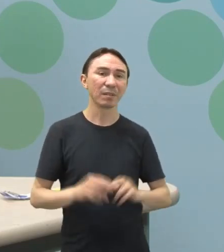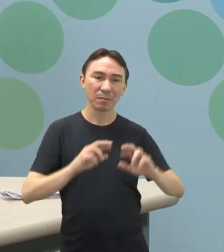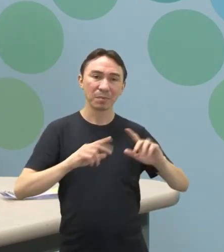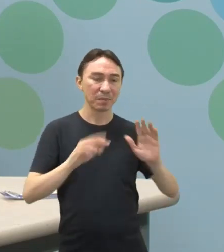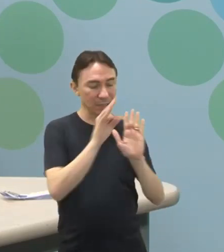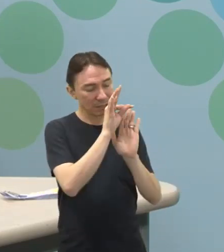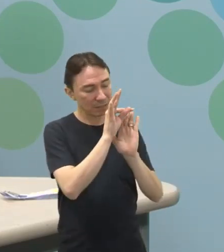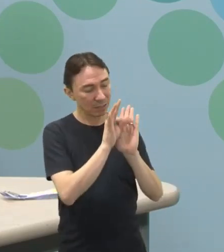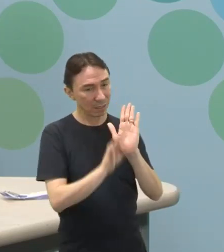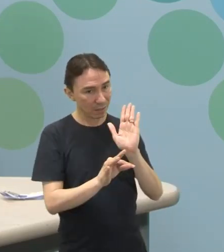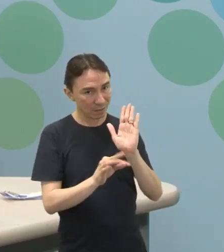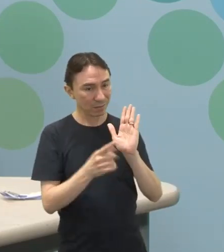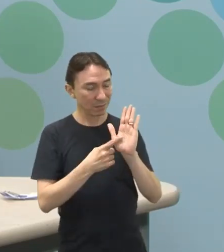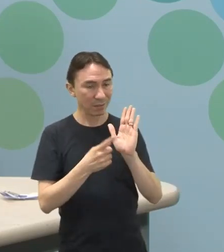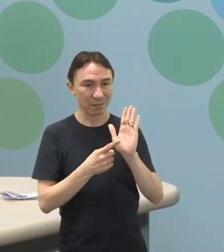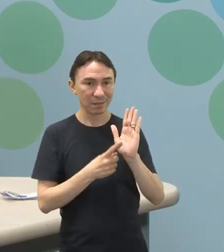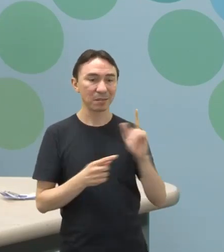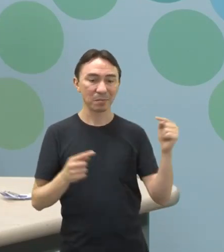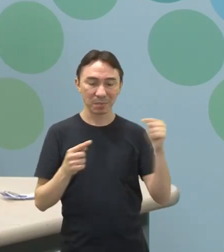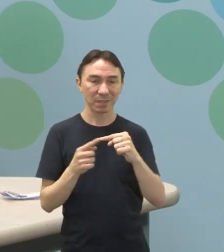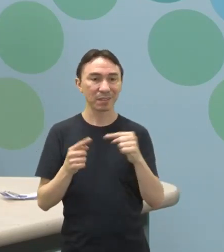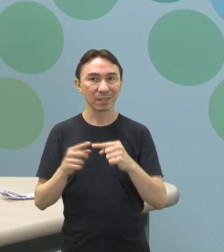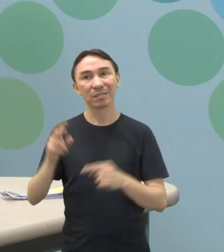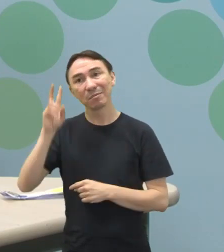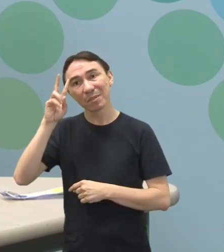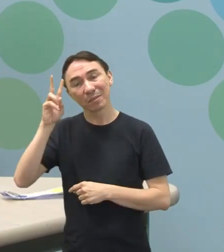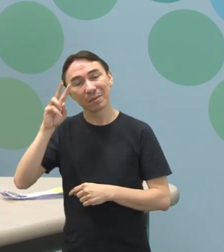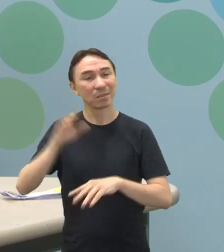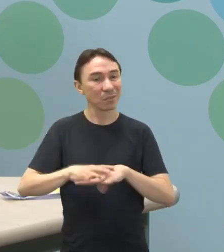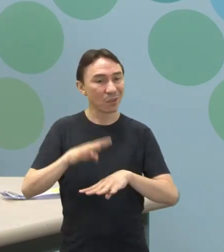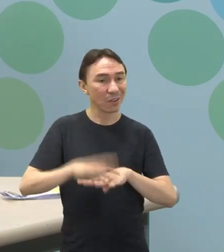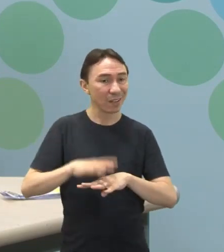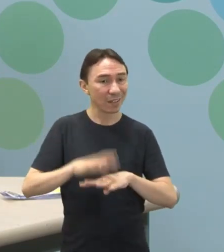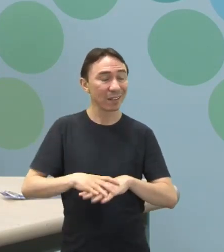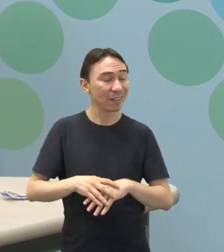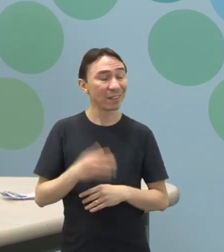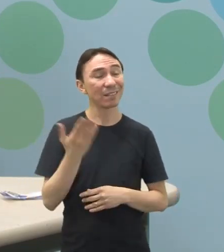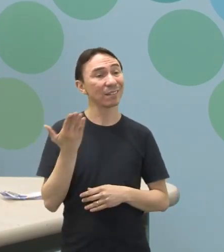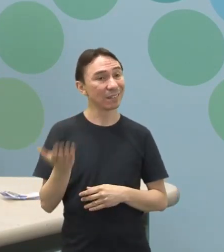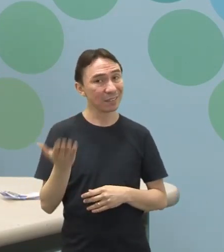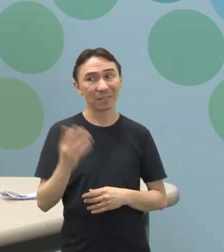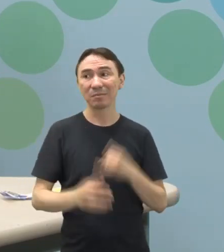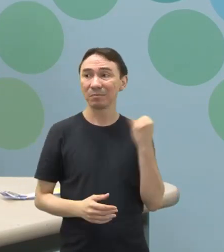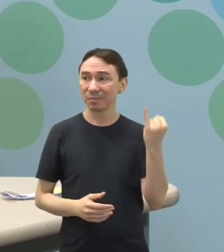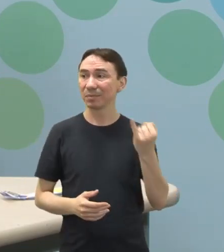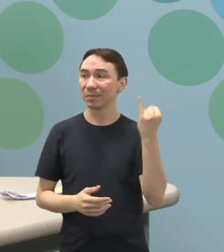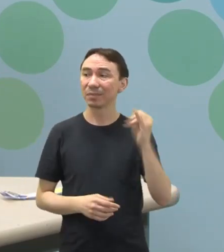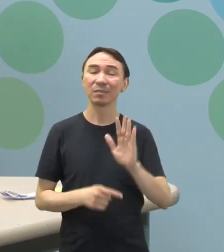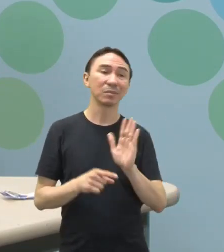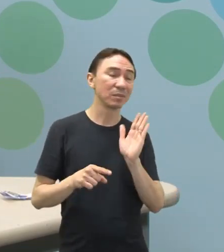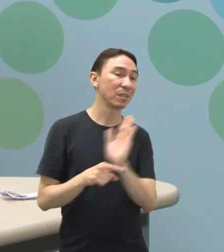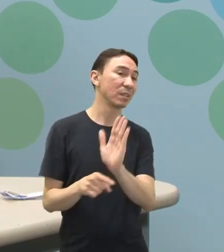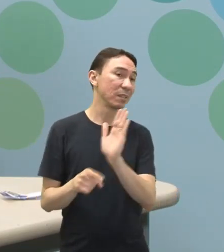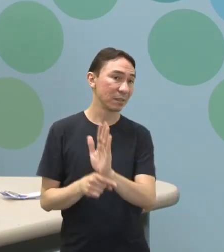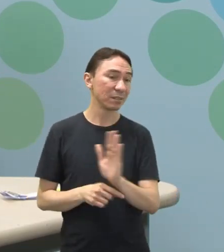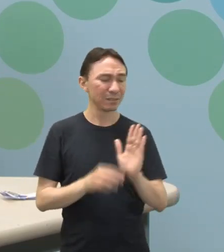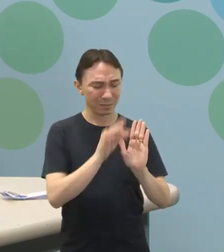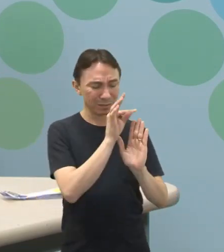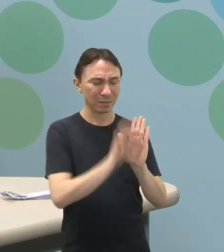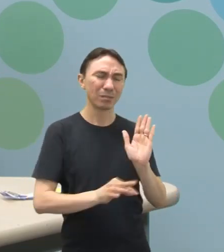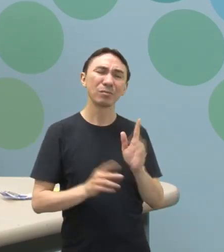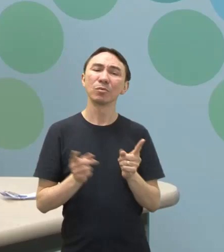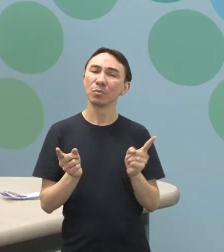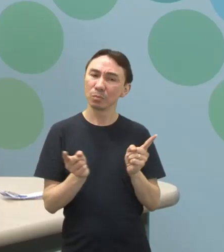sobre a história da matemática podem ser De grande valia nesses agrupamentos textos curtos a fim de promover